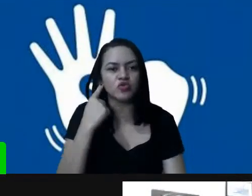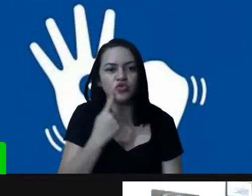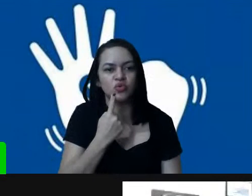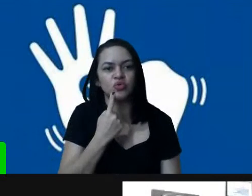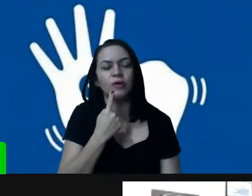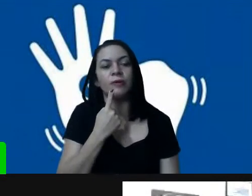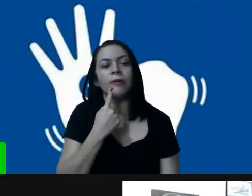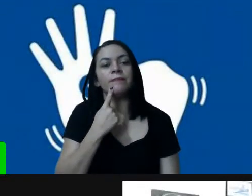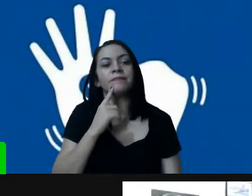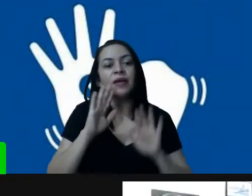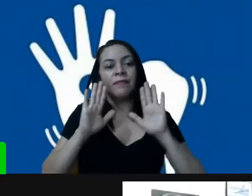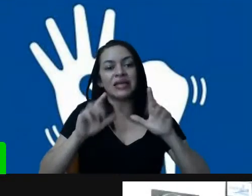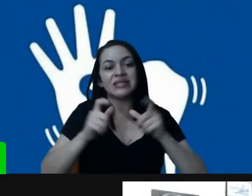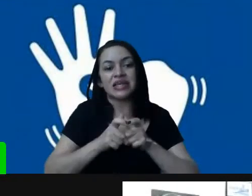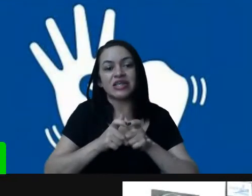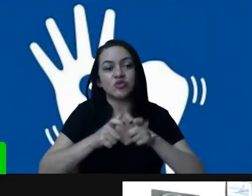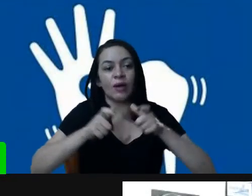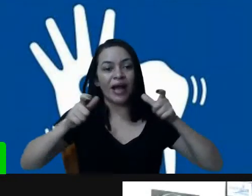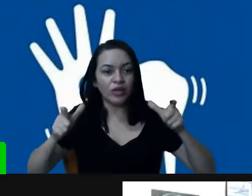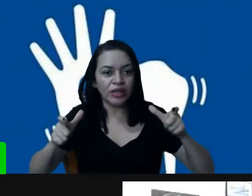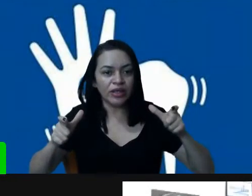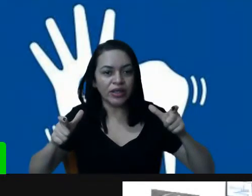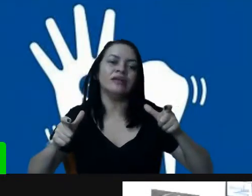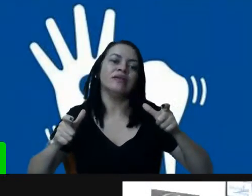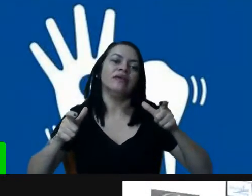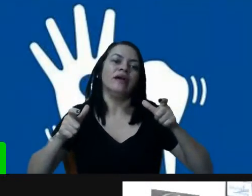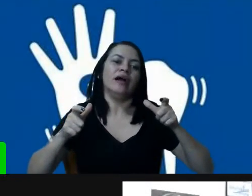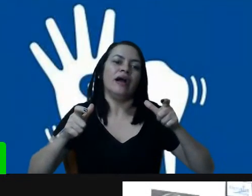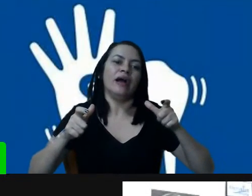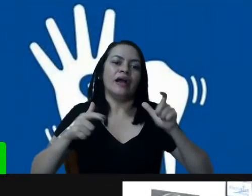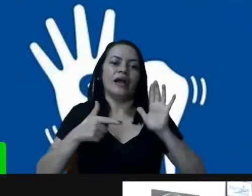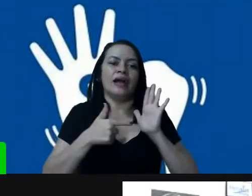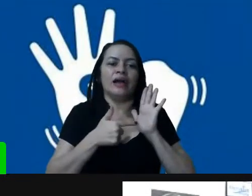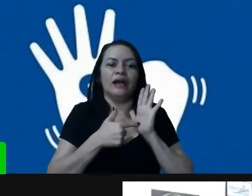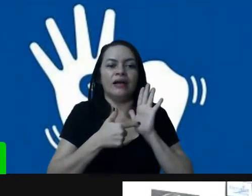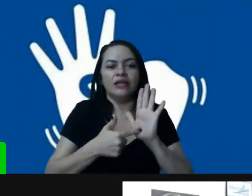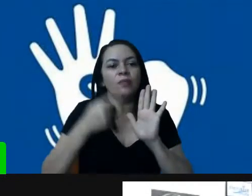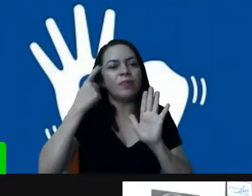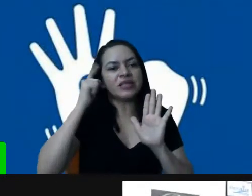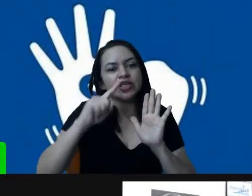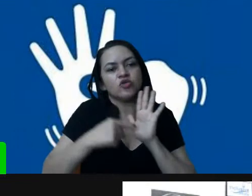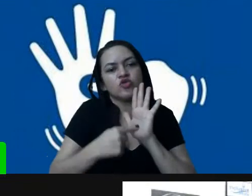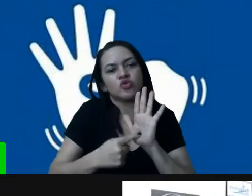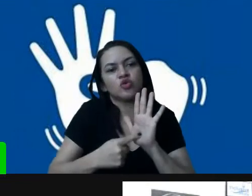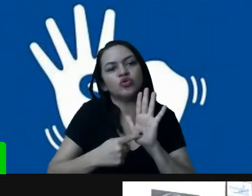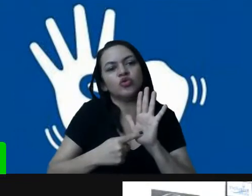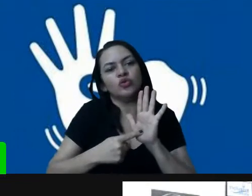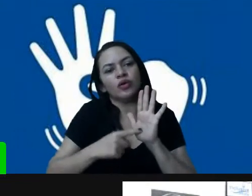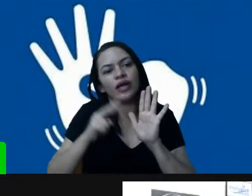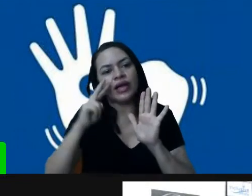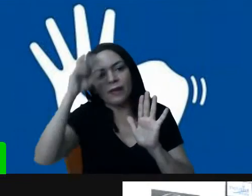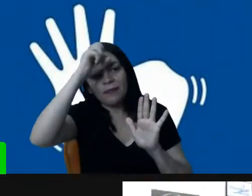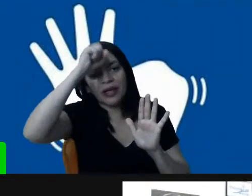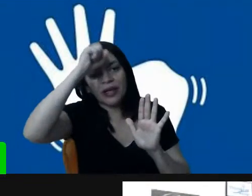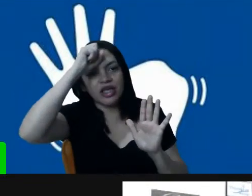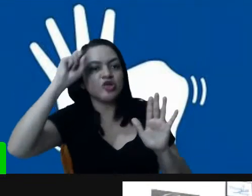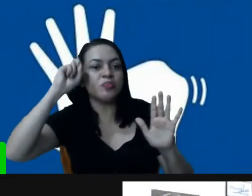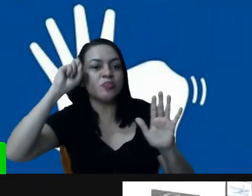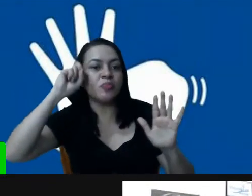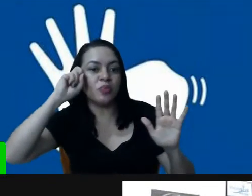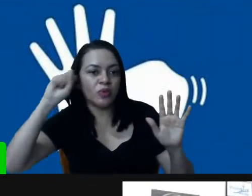de um surdo. Mas, na sua maioria, não pensa que o surdo, ele